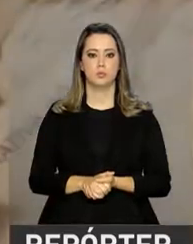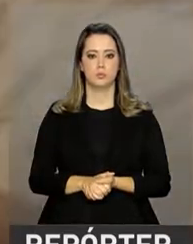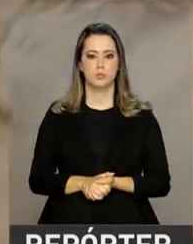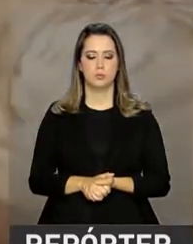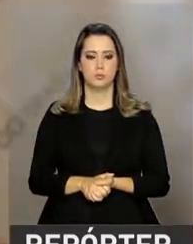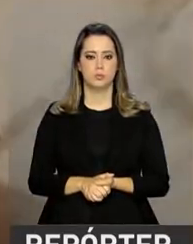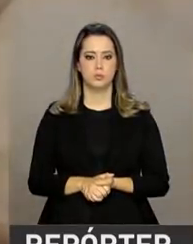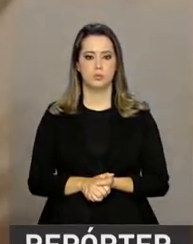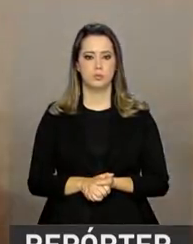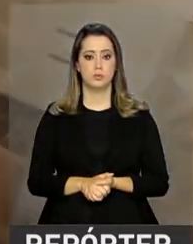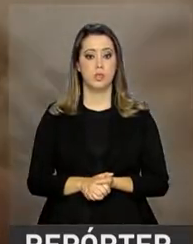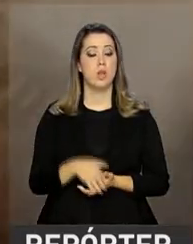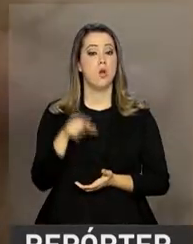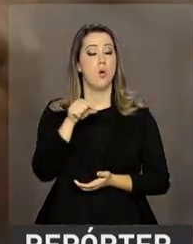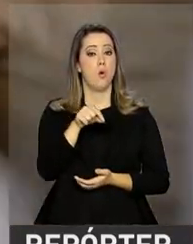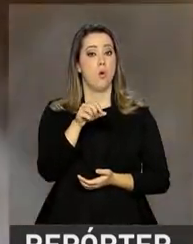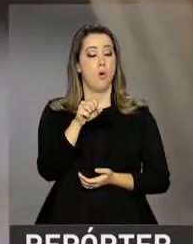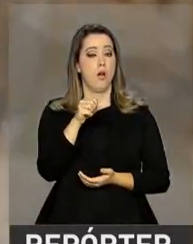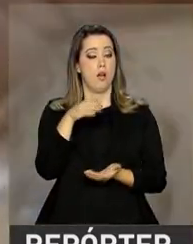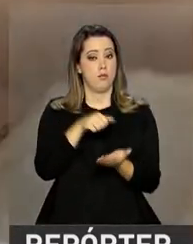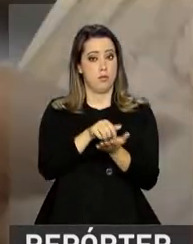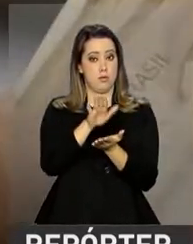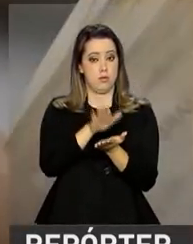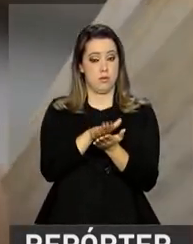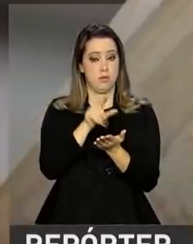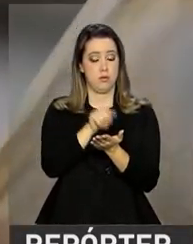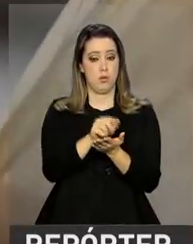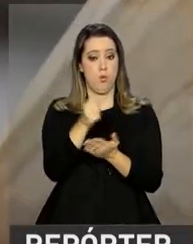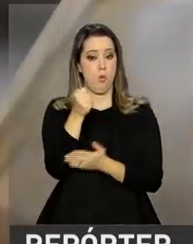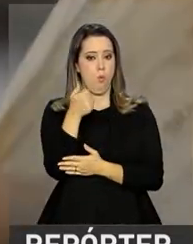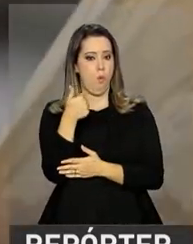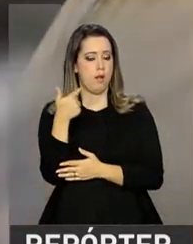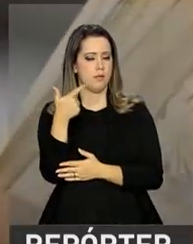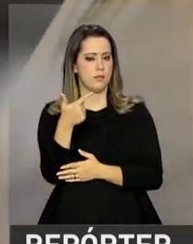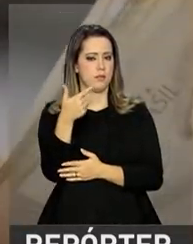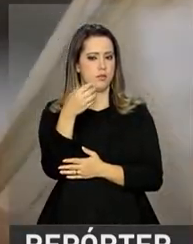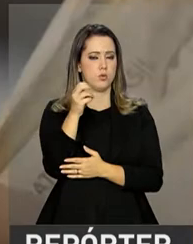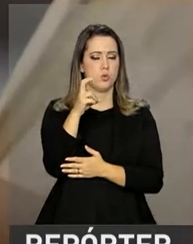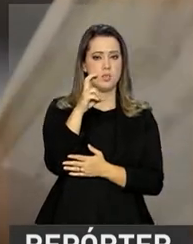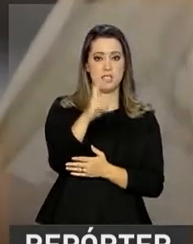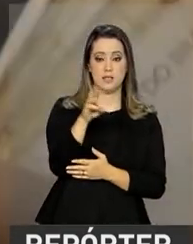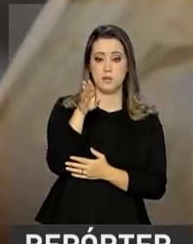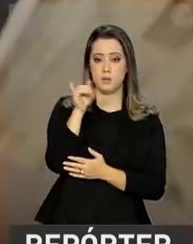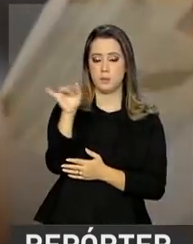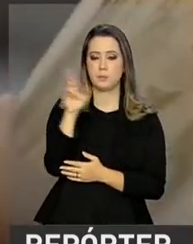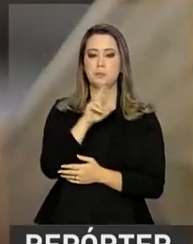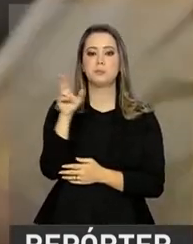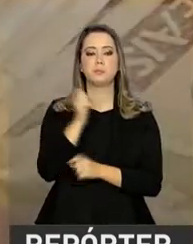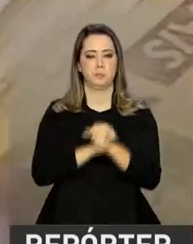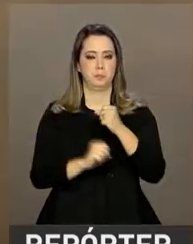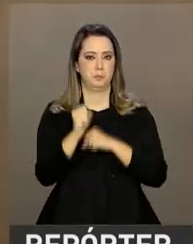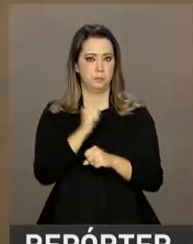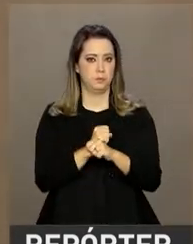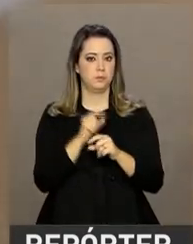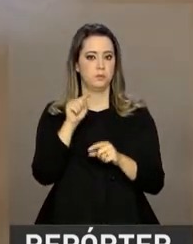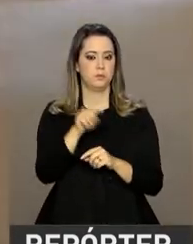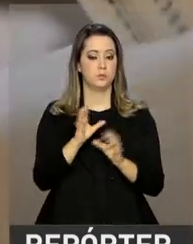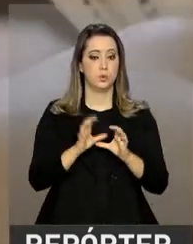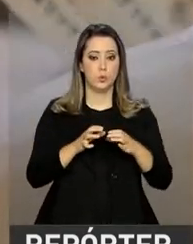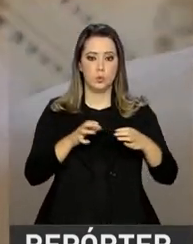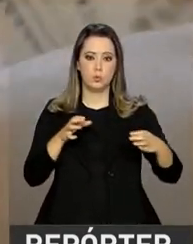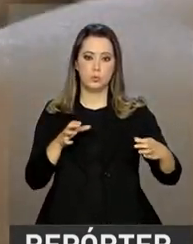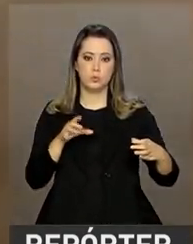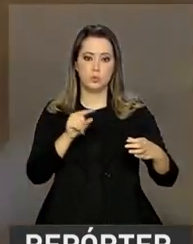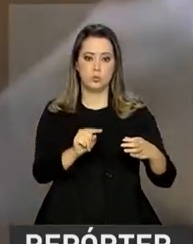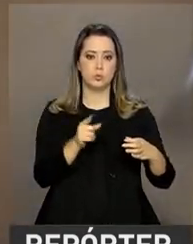as autuações da receita federal chegaram a quase 205 bilhões de reais no ano passado o maior volume